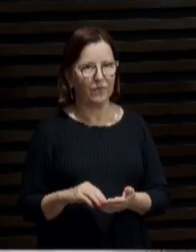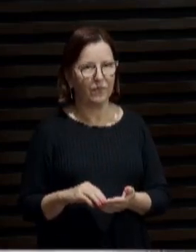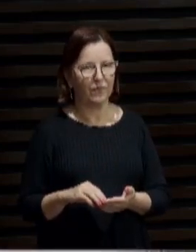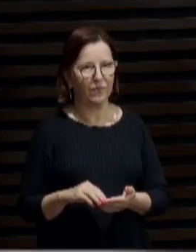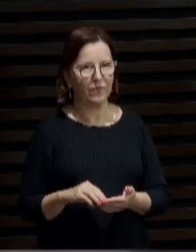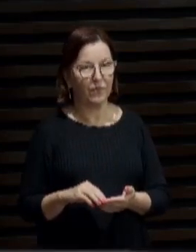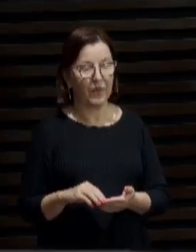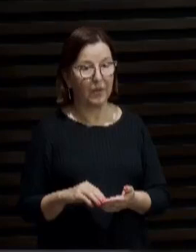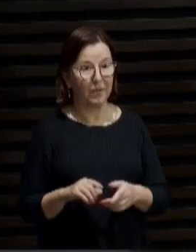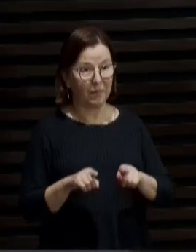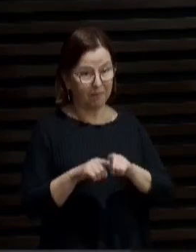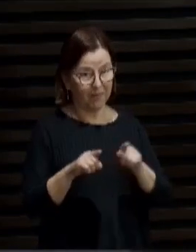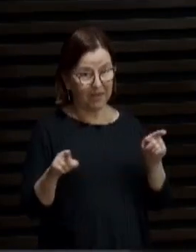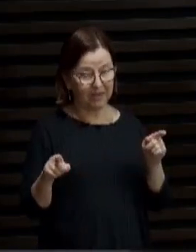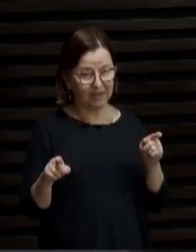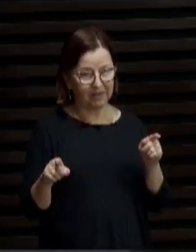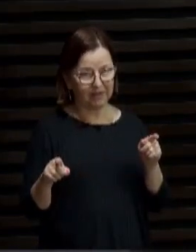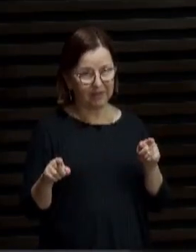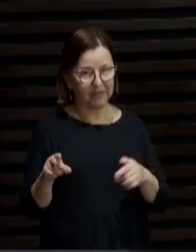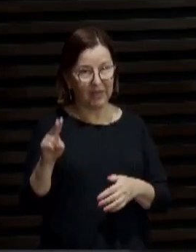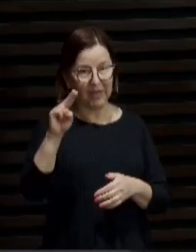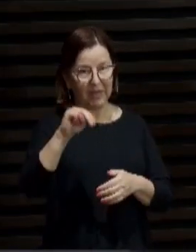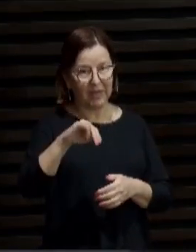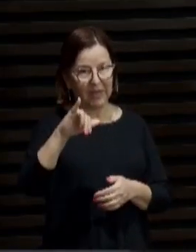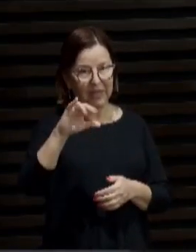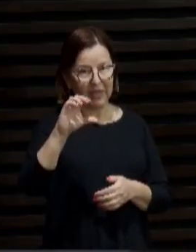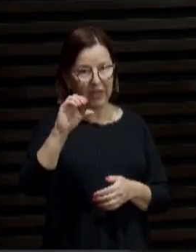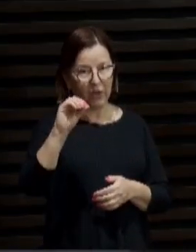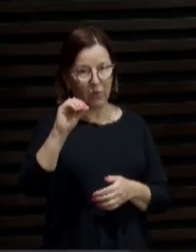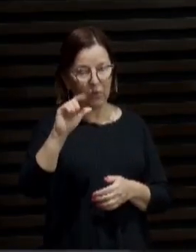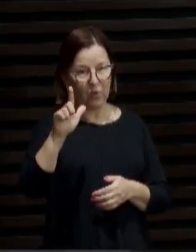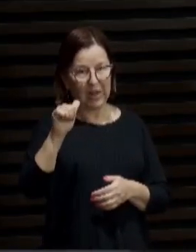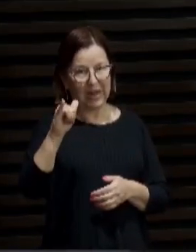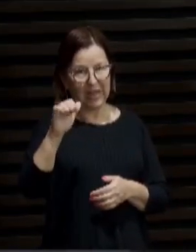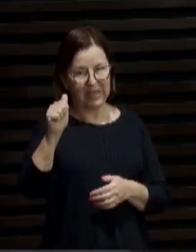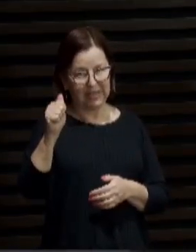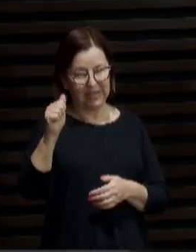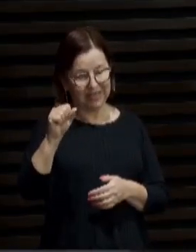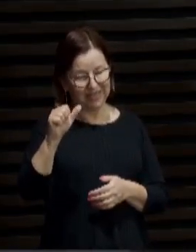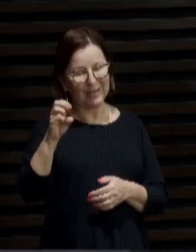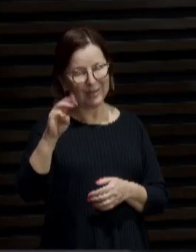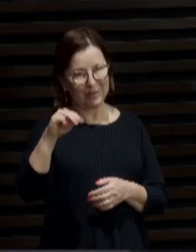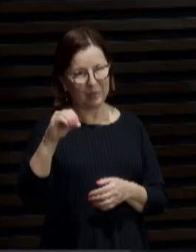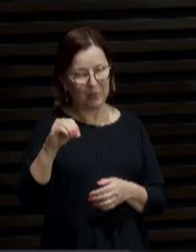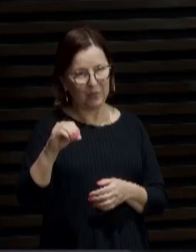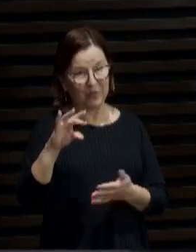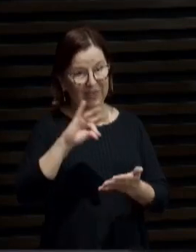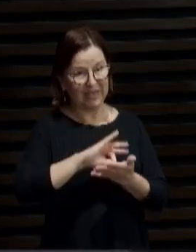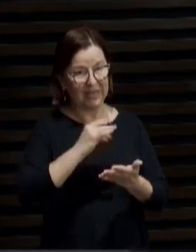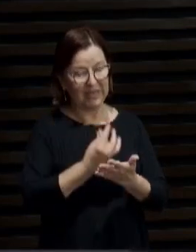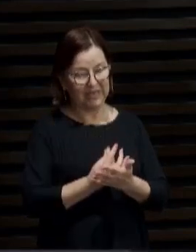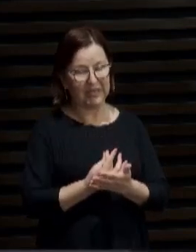Certo? Agora, nicolaísmo é heresia. Quando, meu irmão, alguém